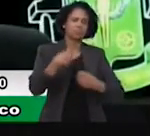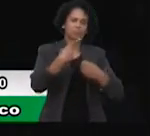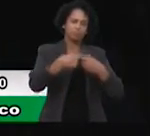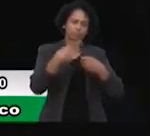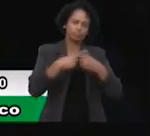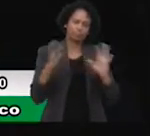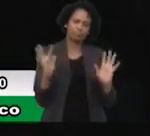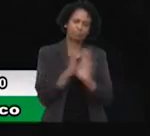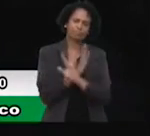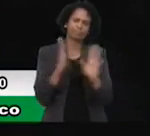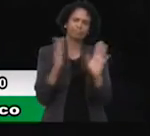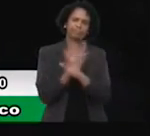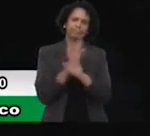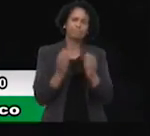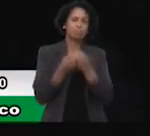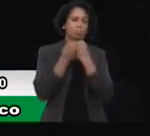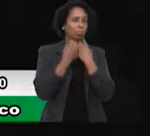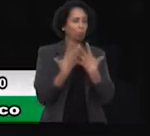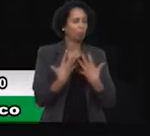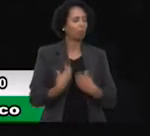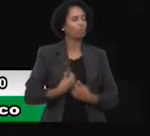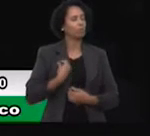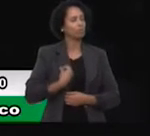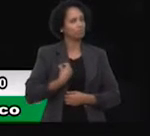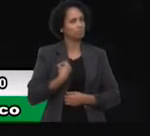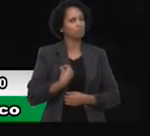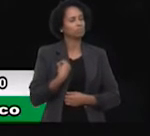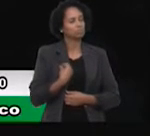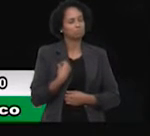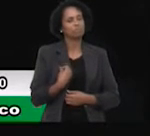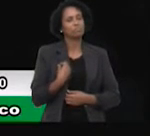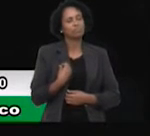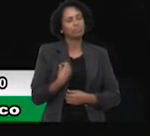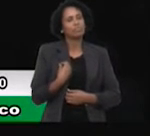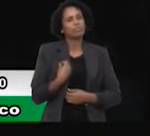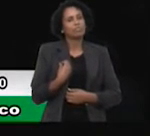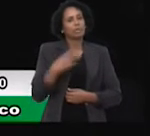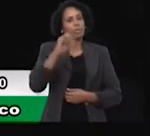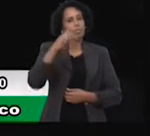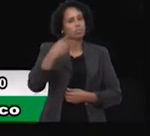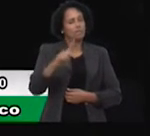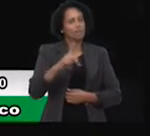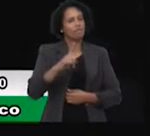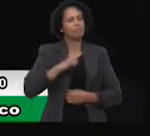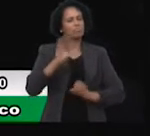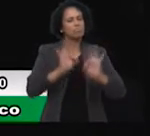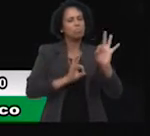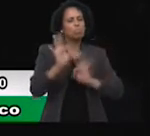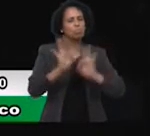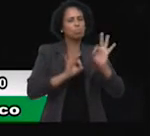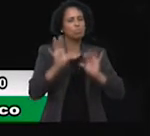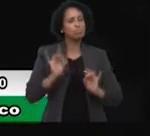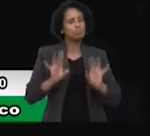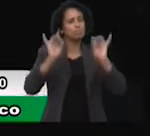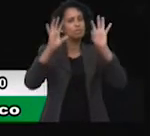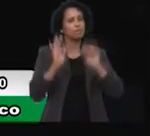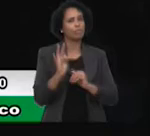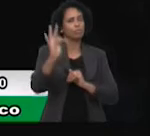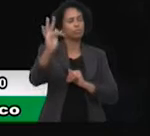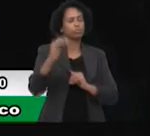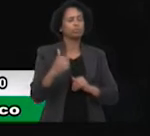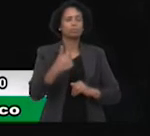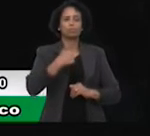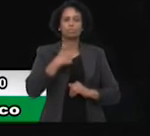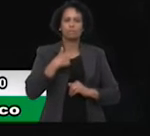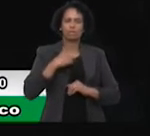se viver, uma cidade que tem uma projeção muito boa para o futuro. Eu faço votos à